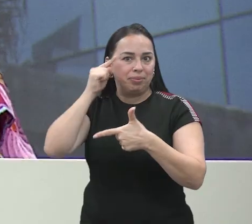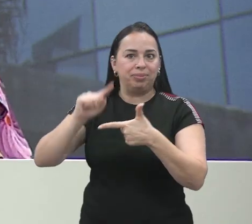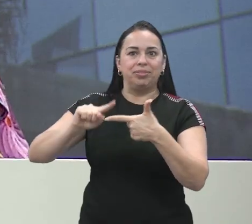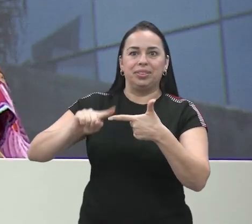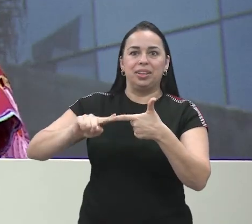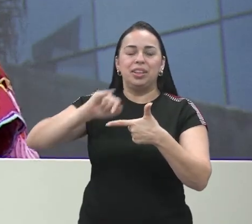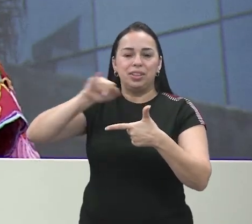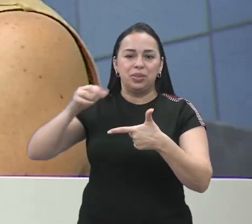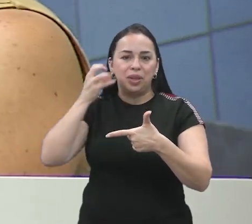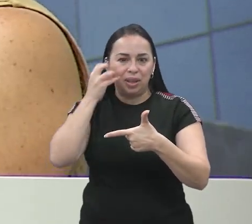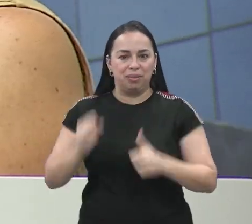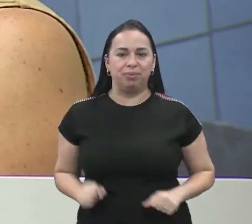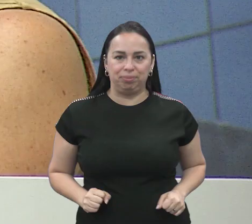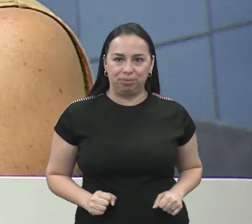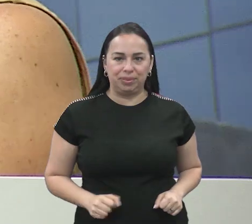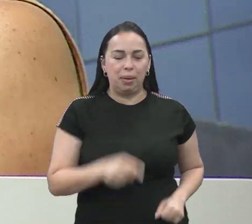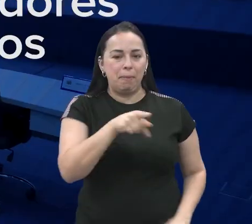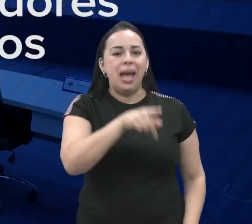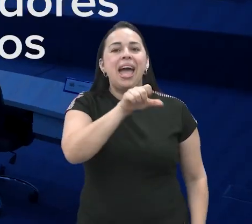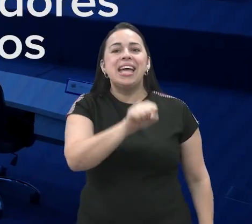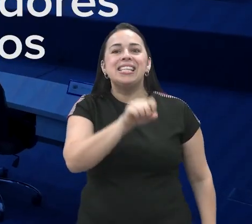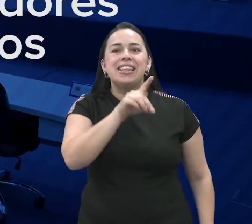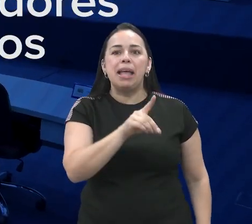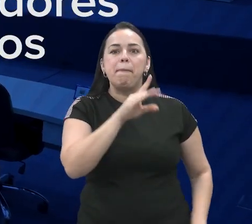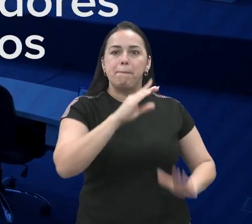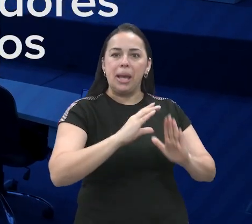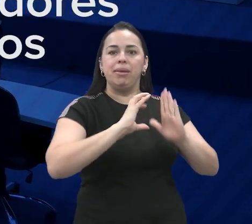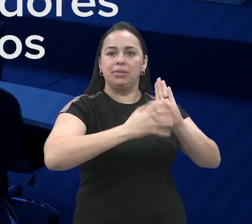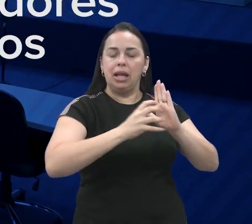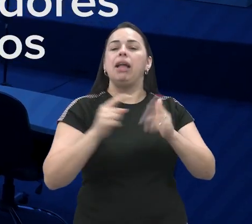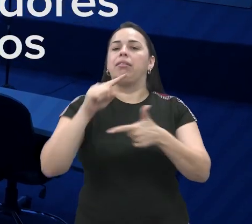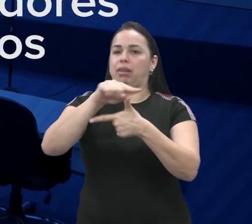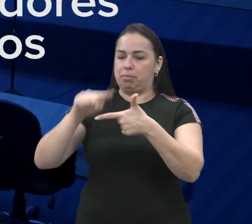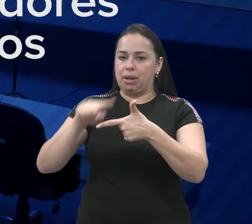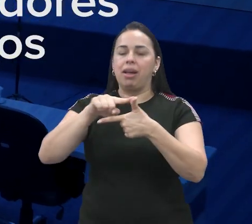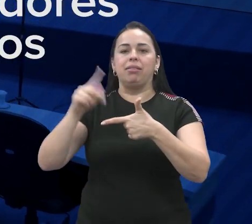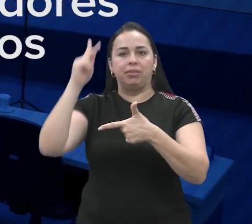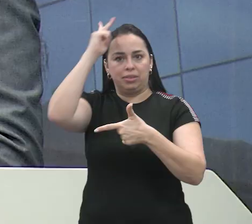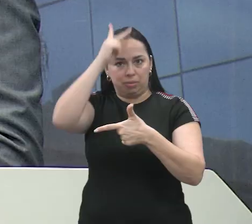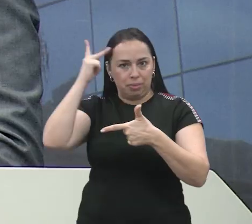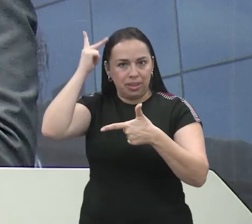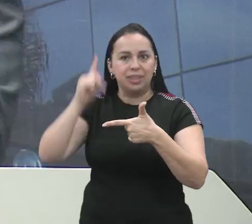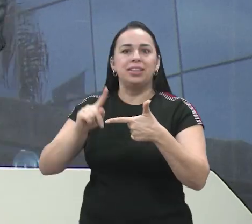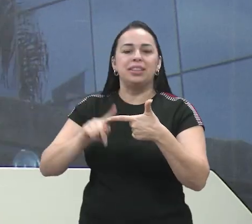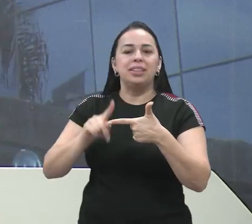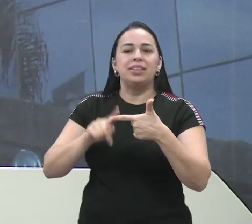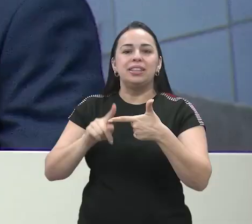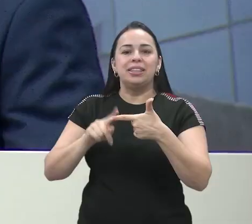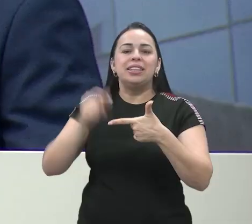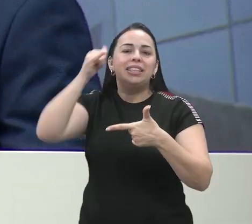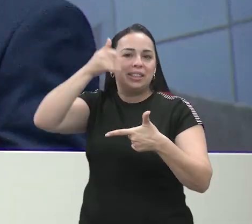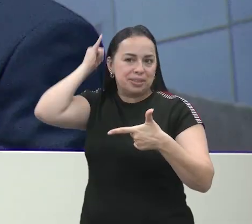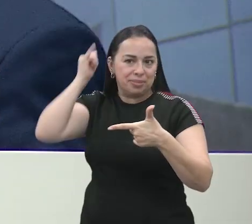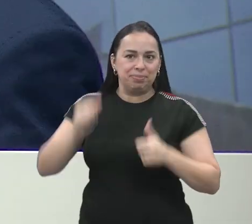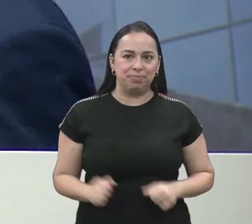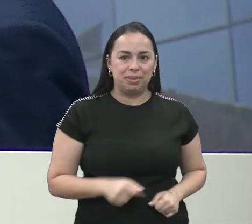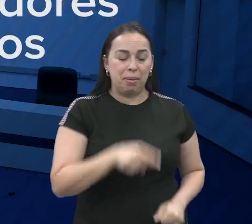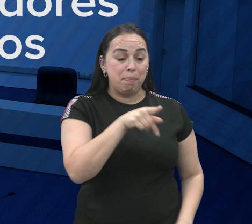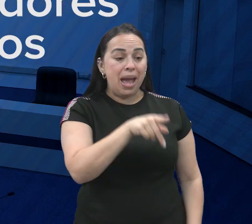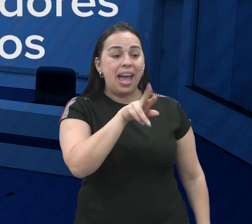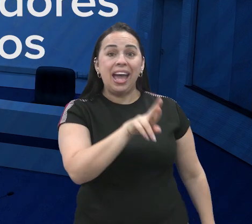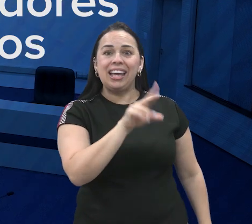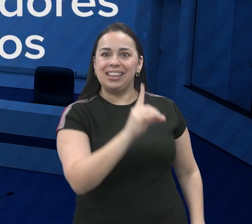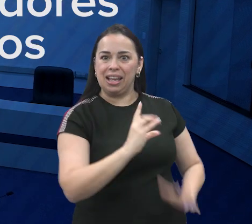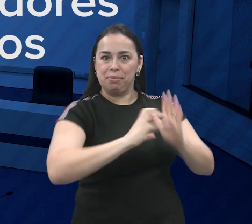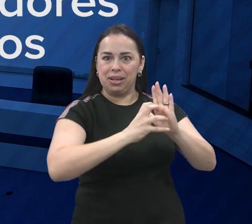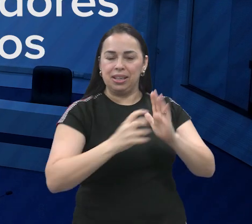vereadoras, Amélia Naomi e Juliana Fraga. PSDB também tem 2 cadeiras com Fernando Petiti e Sidney Campos.